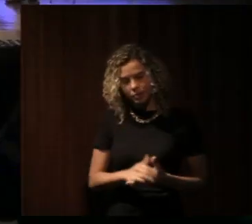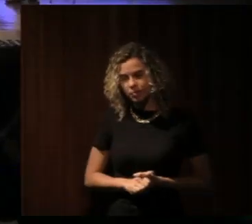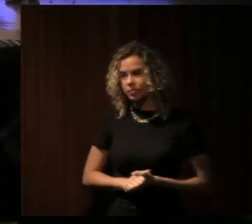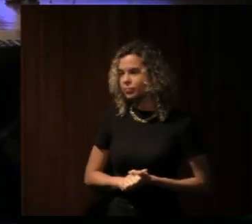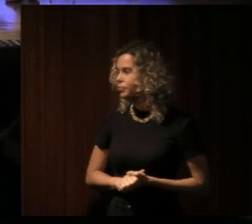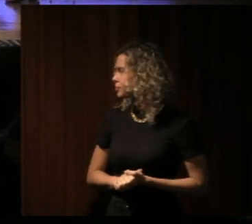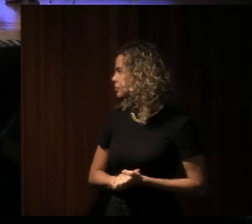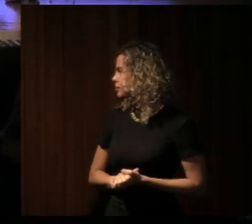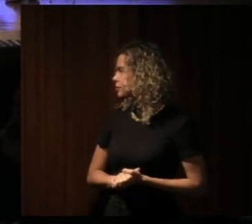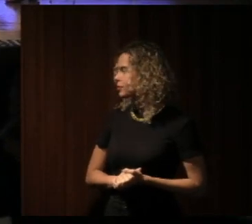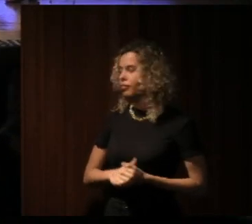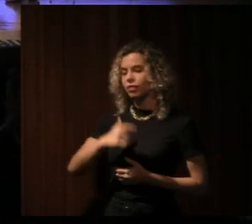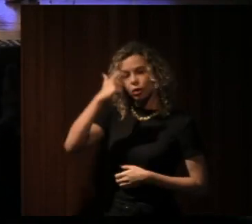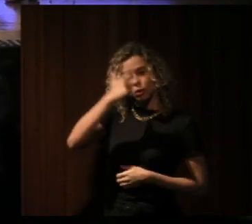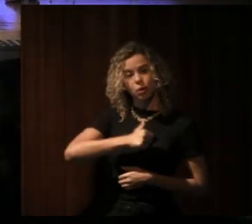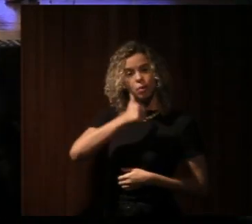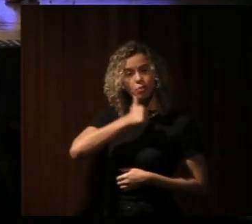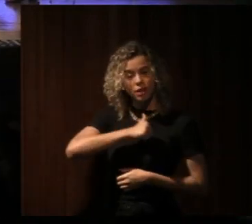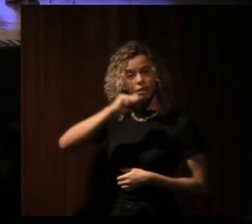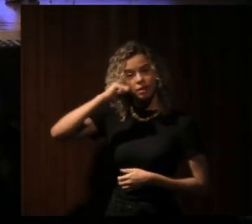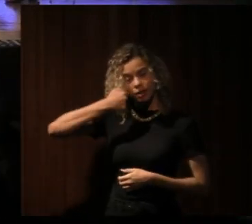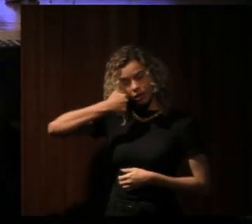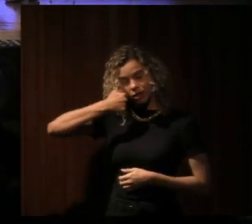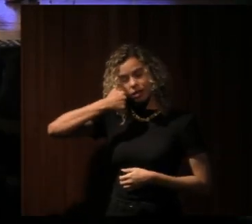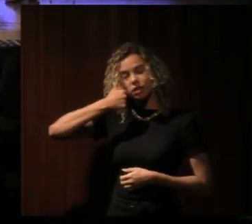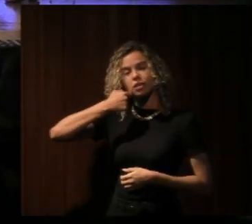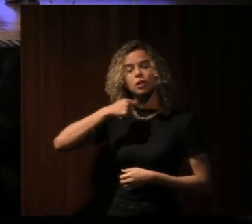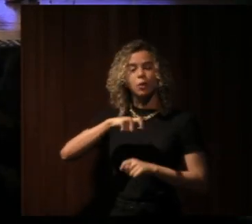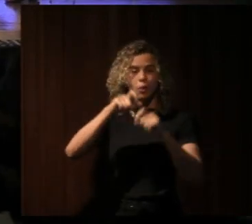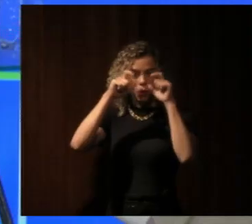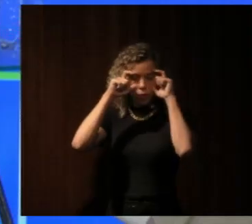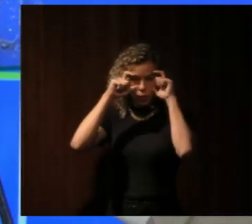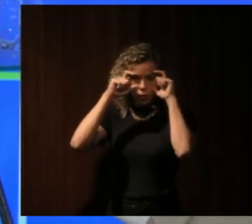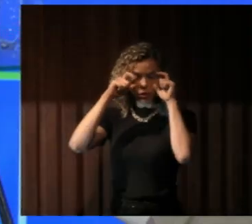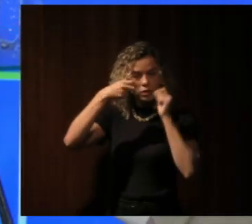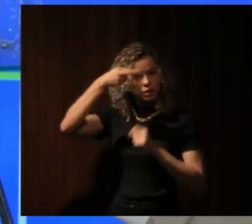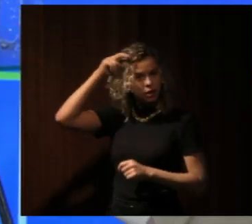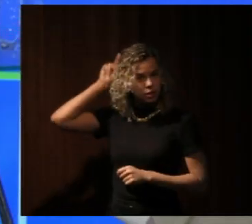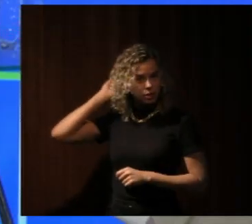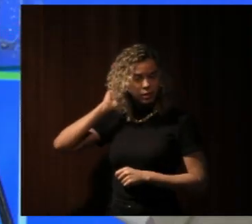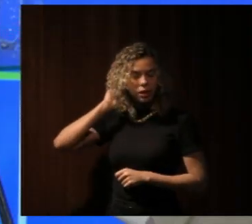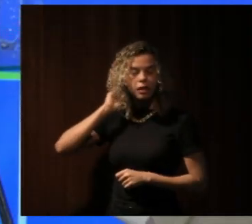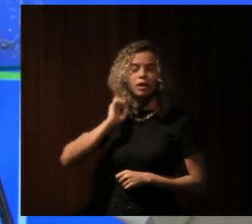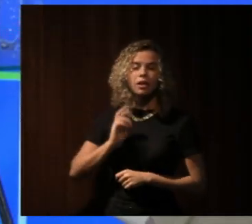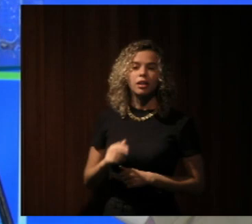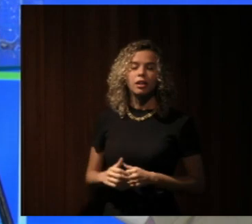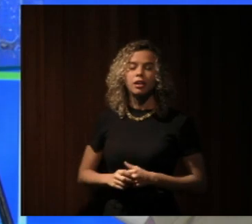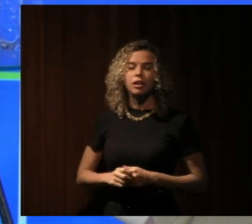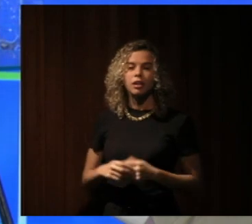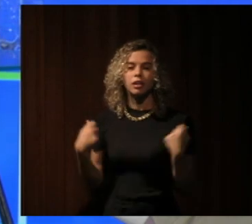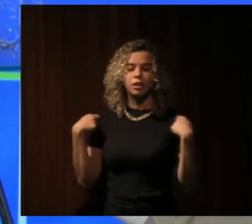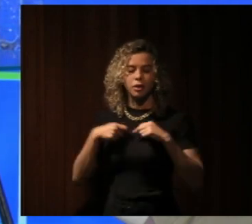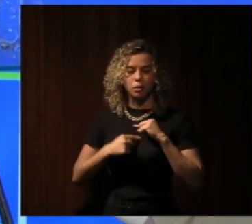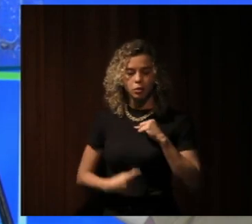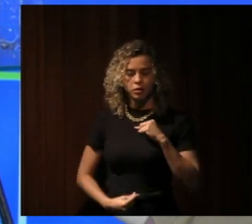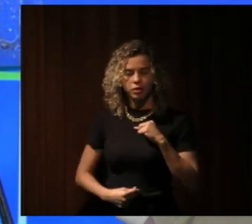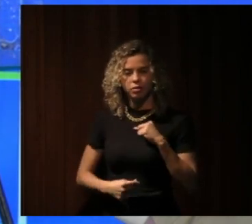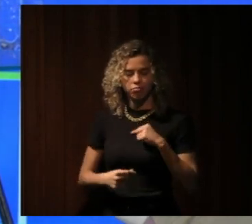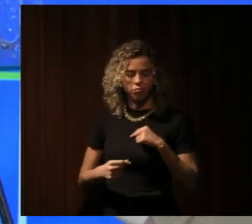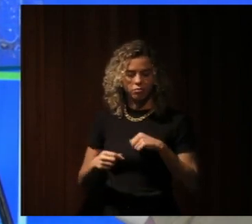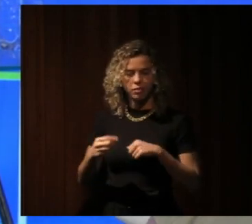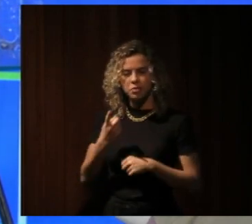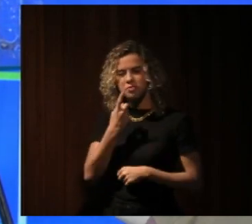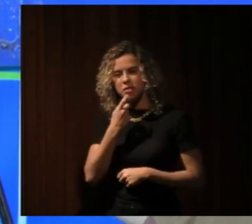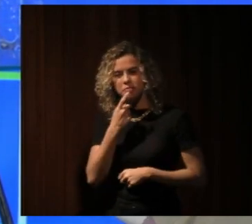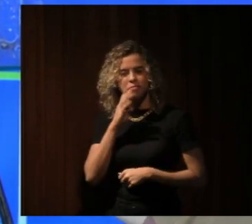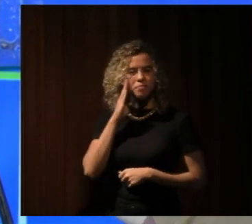eh eu sou negra tô usando óculos de trança e tô com uma blusa bordô acho que é bordô